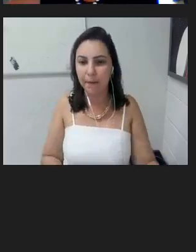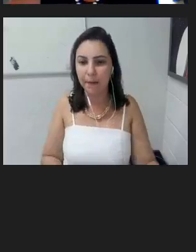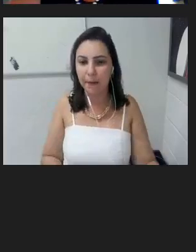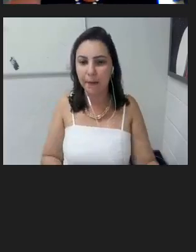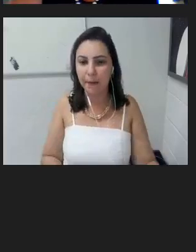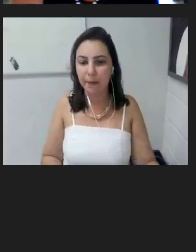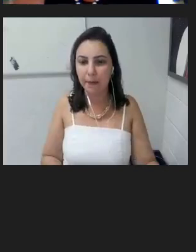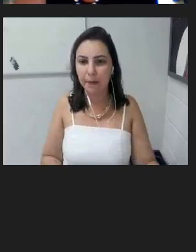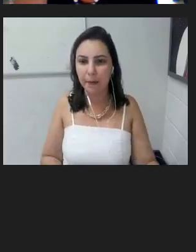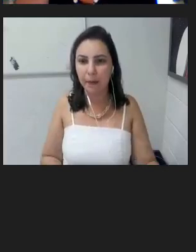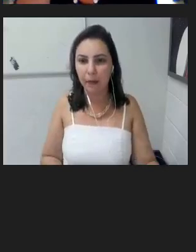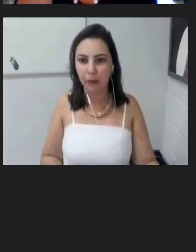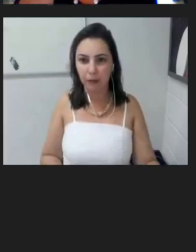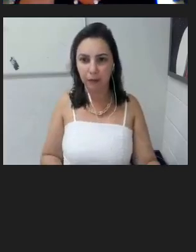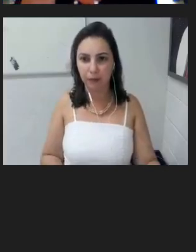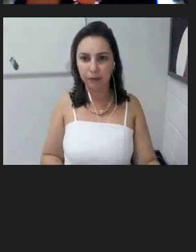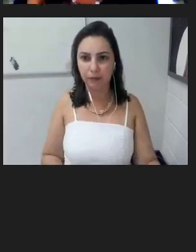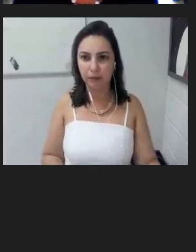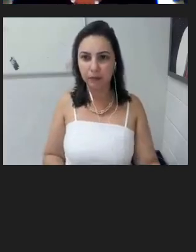de